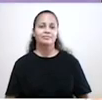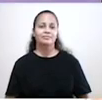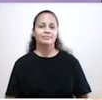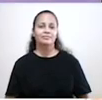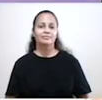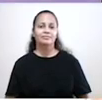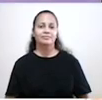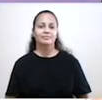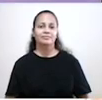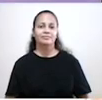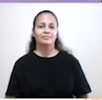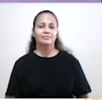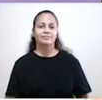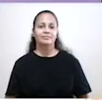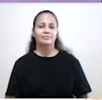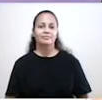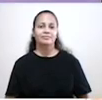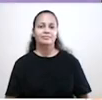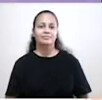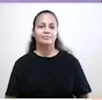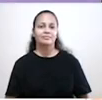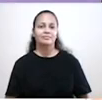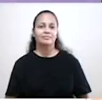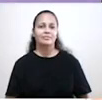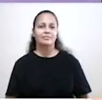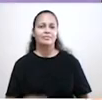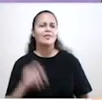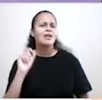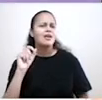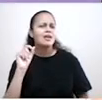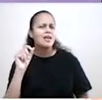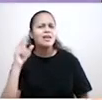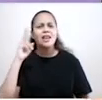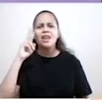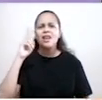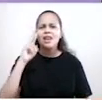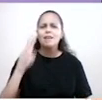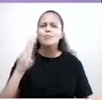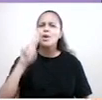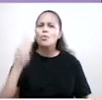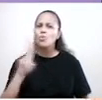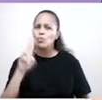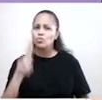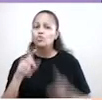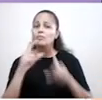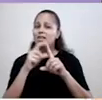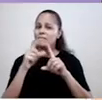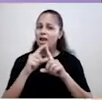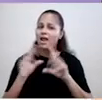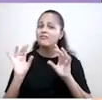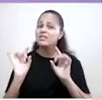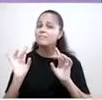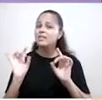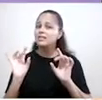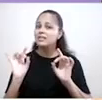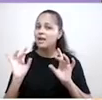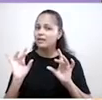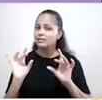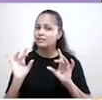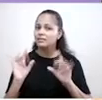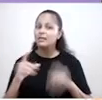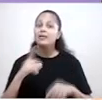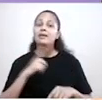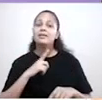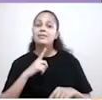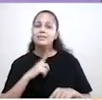Ok, let's remember the use of special words. Vamos lembrar o uso de algumas palavras especiais. Veja só aqui,